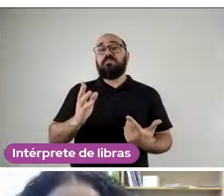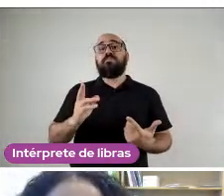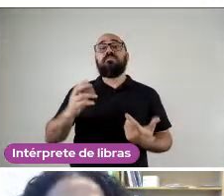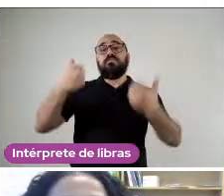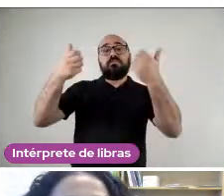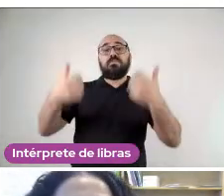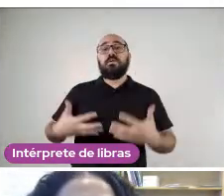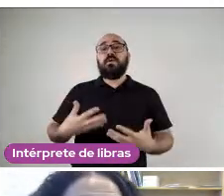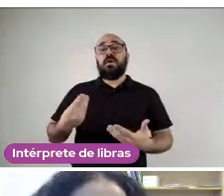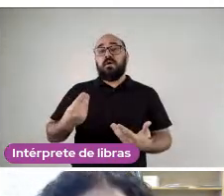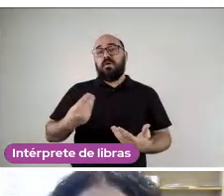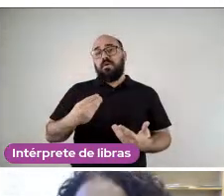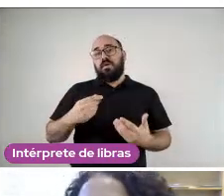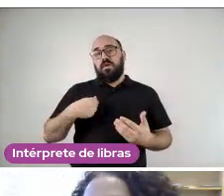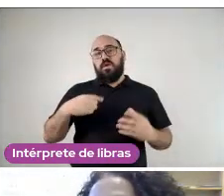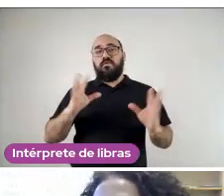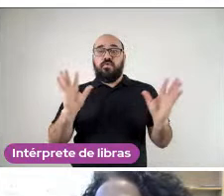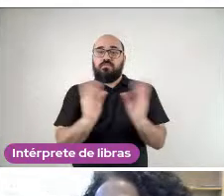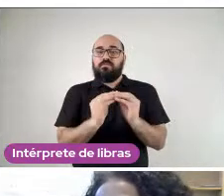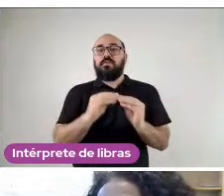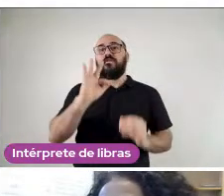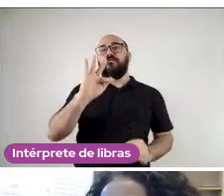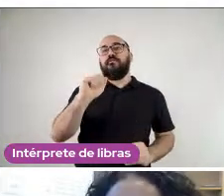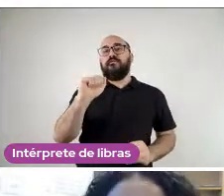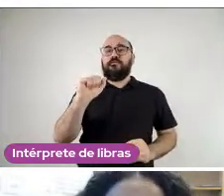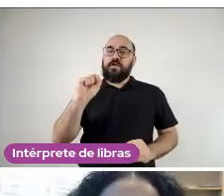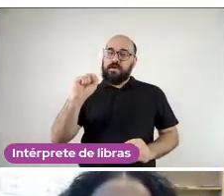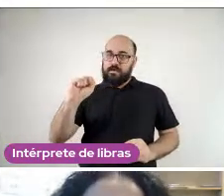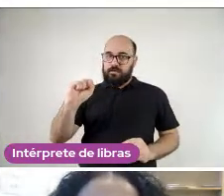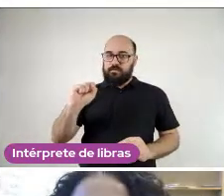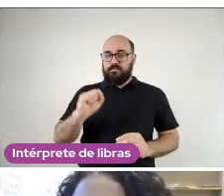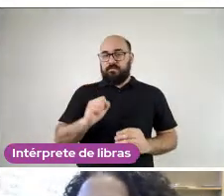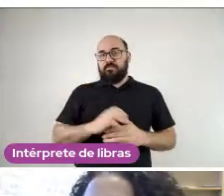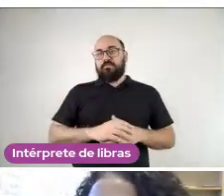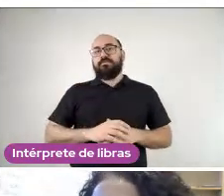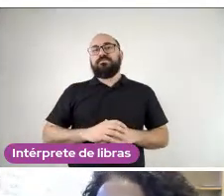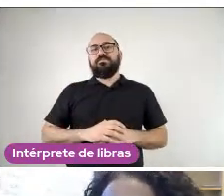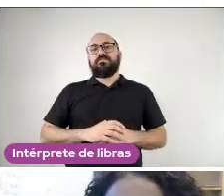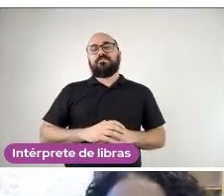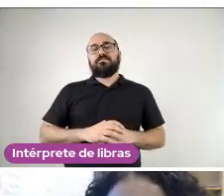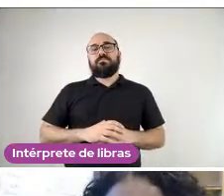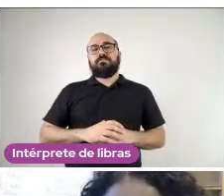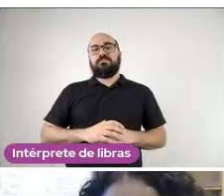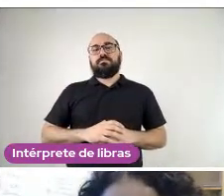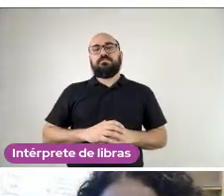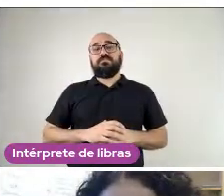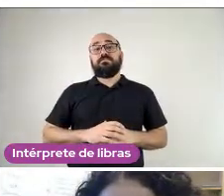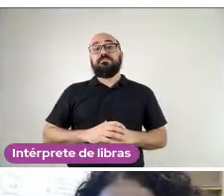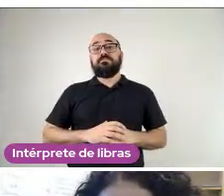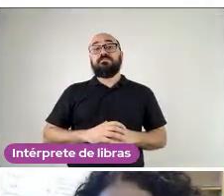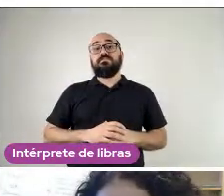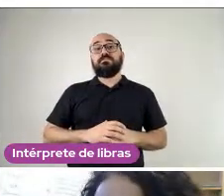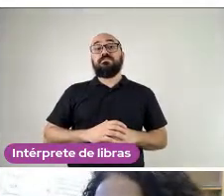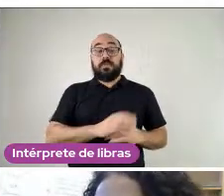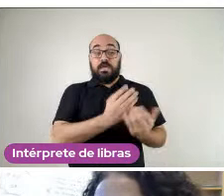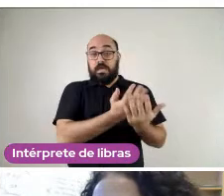a abreviação FANs. E o que a gente chama de FANS? Vai ser um evento